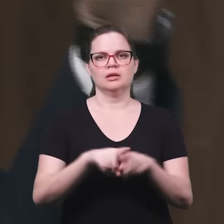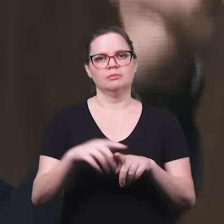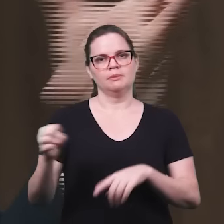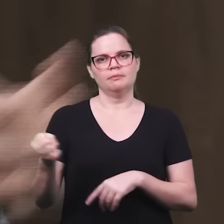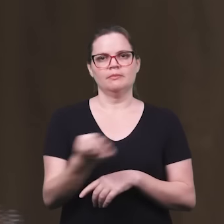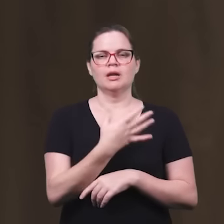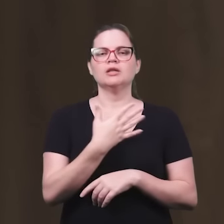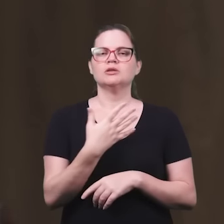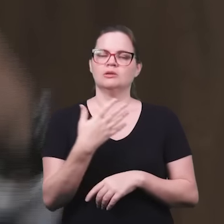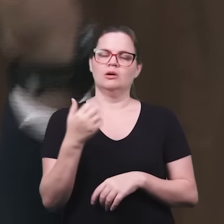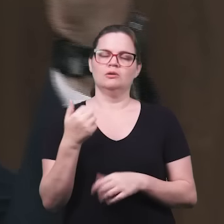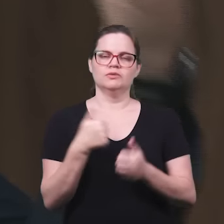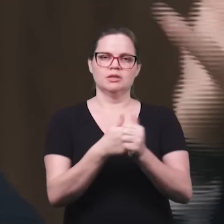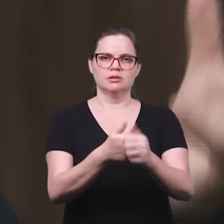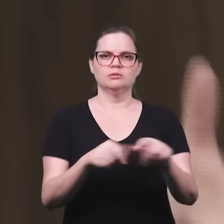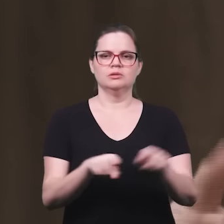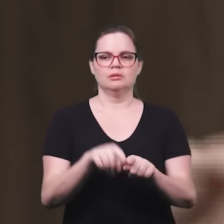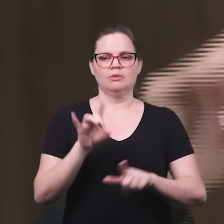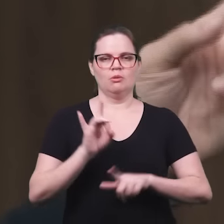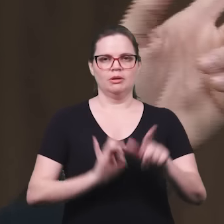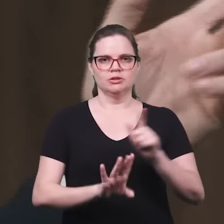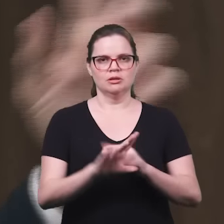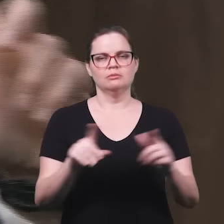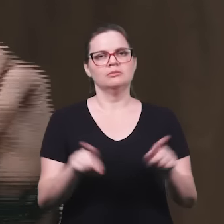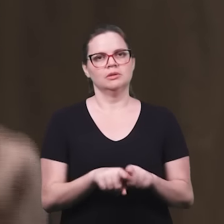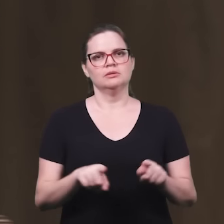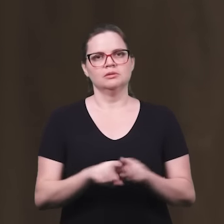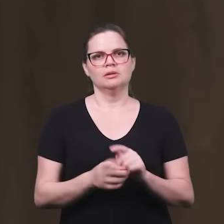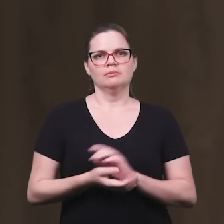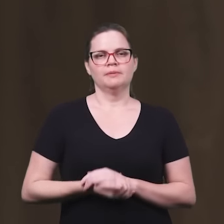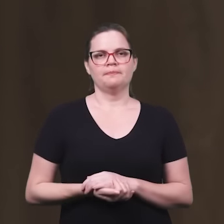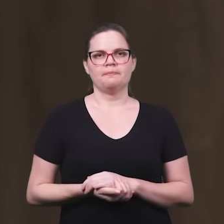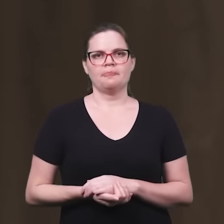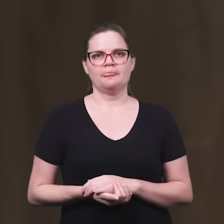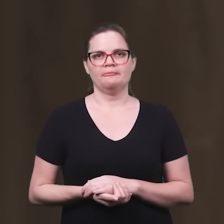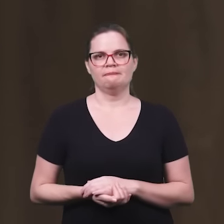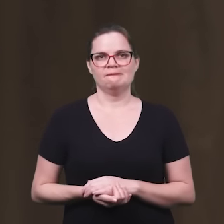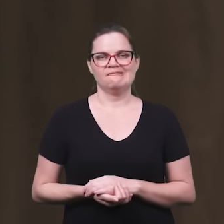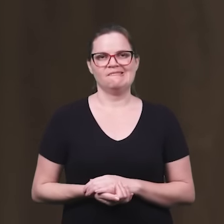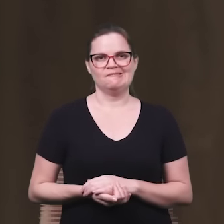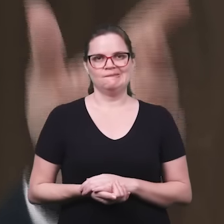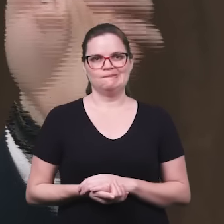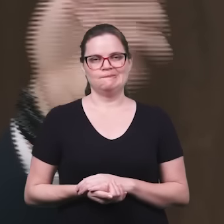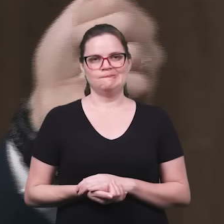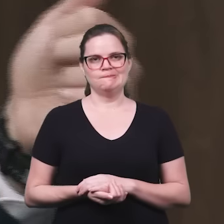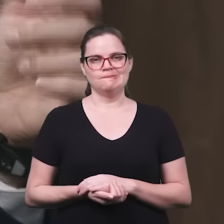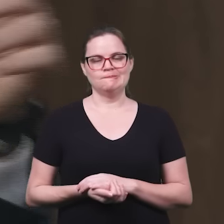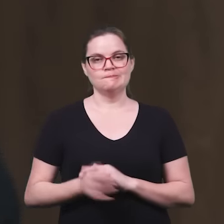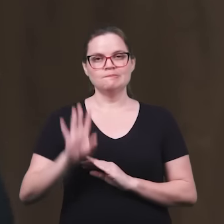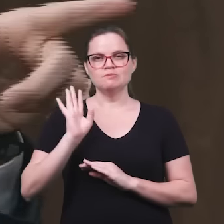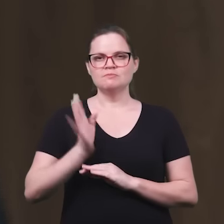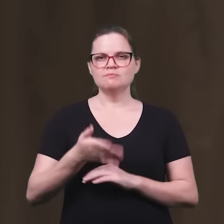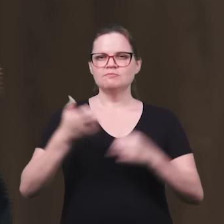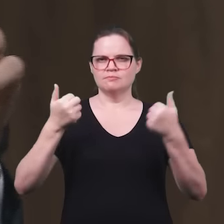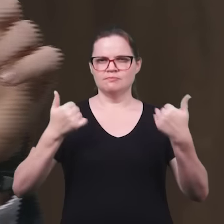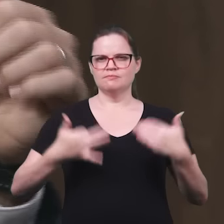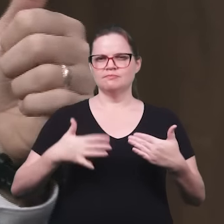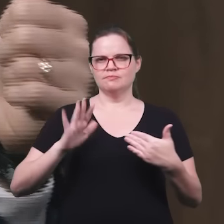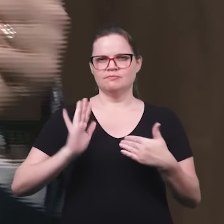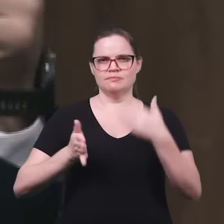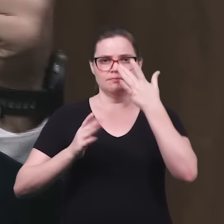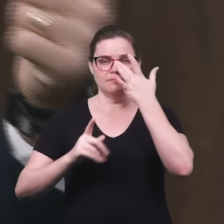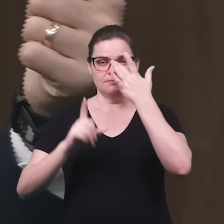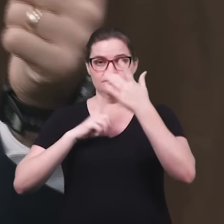ter novos seguidores, indicações, compartilhamentos. Isso aí é uma coisa que até eu estava esquecendo de falar. Como eu disse já em algum momento aqui do